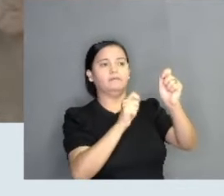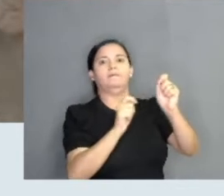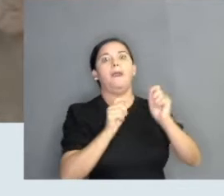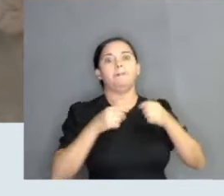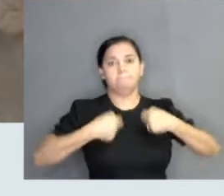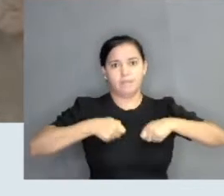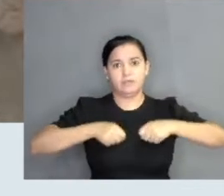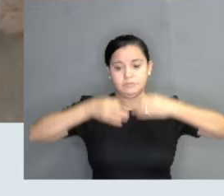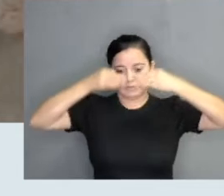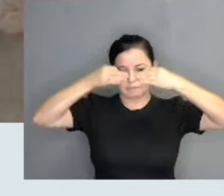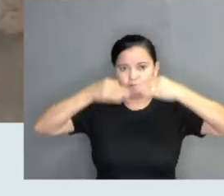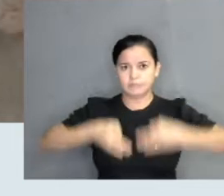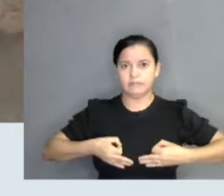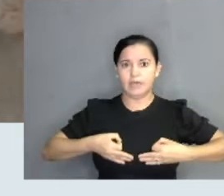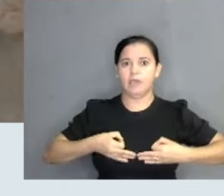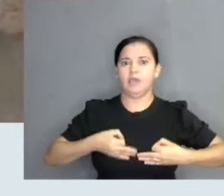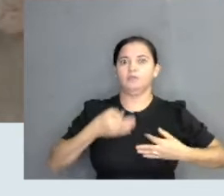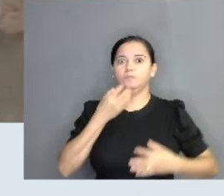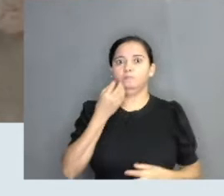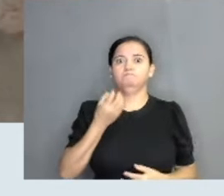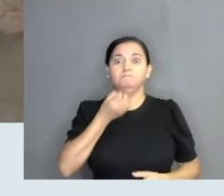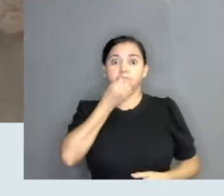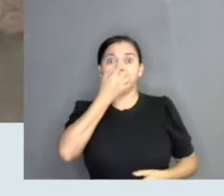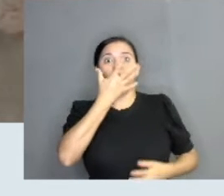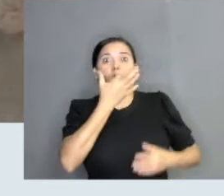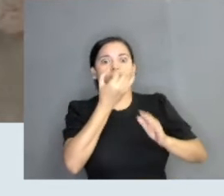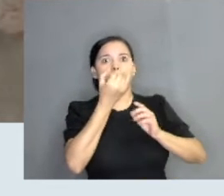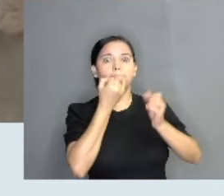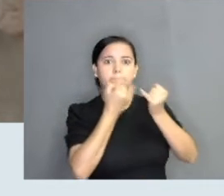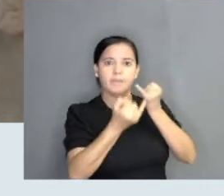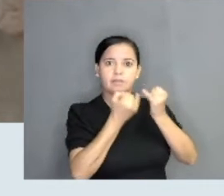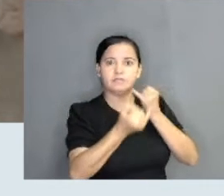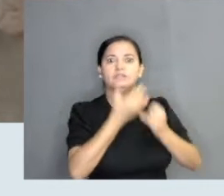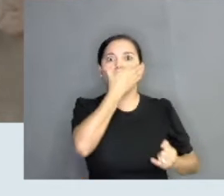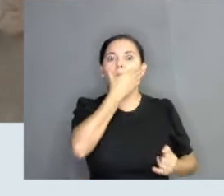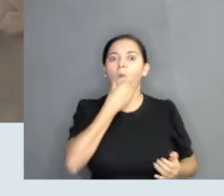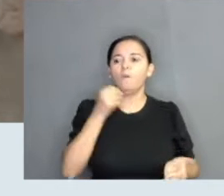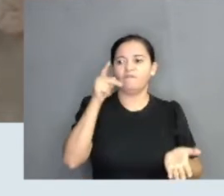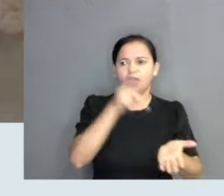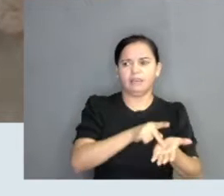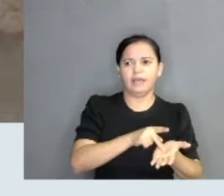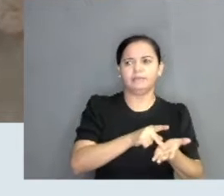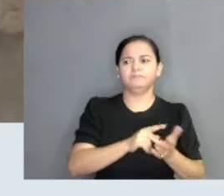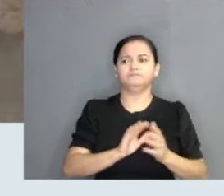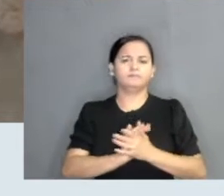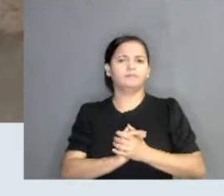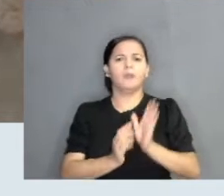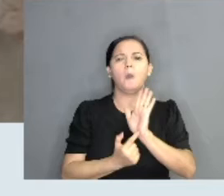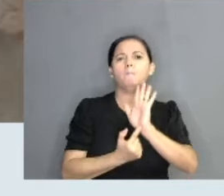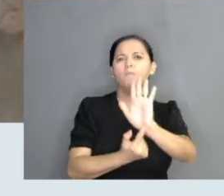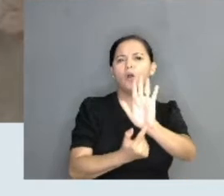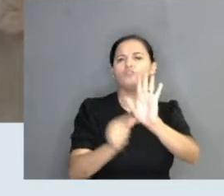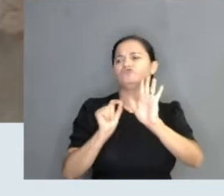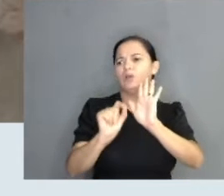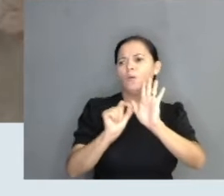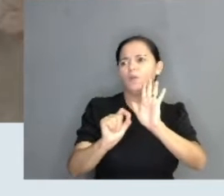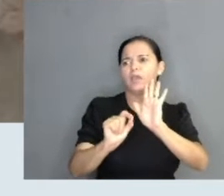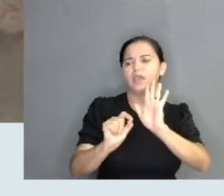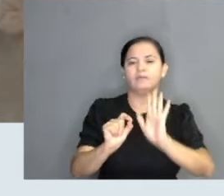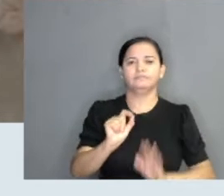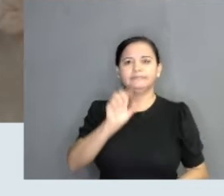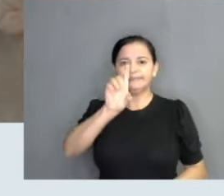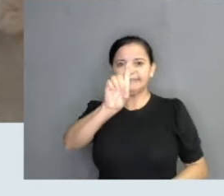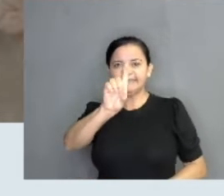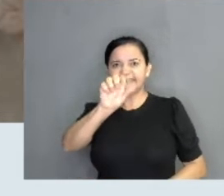terem uma ideia, muito próxima à realidade. Temos então a imagem de Davi, né? Foi feita por